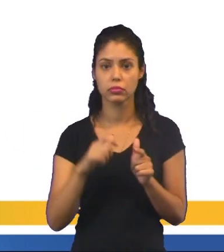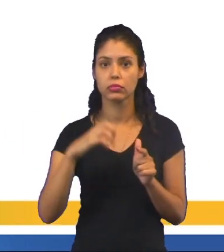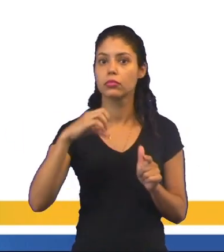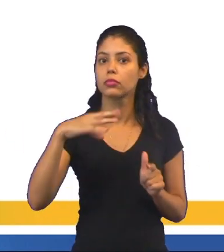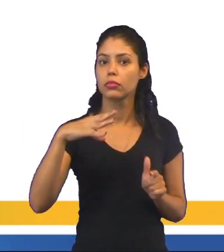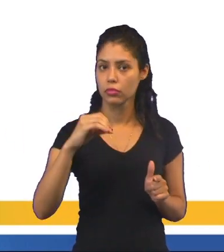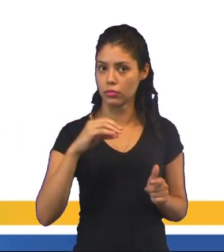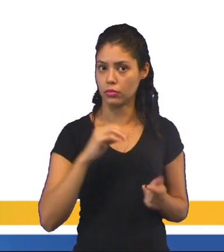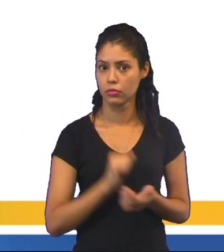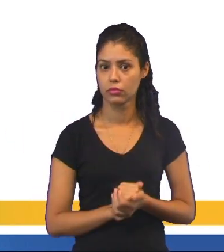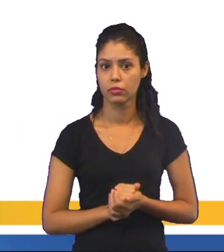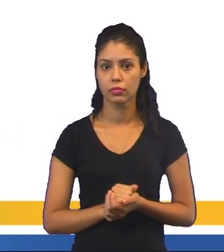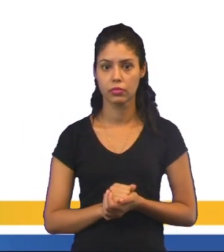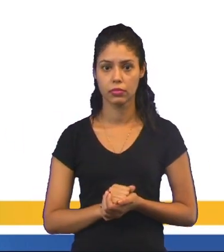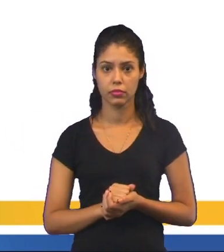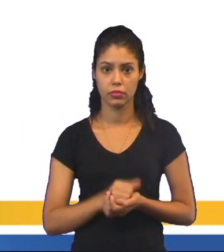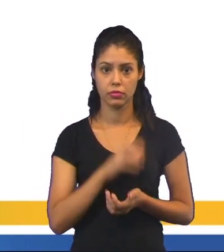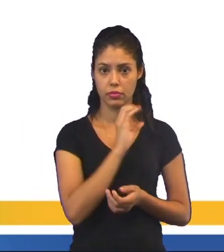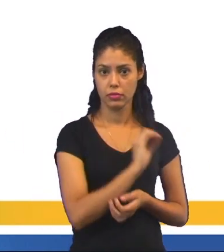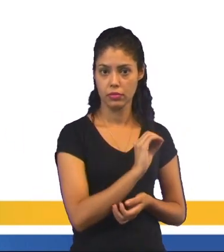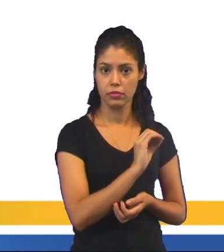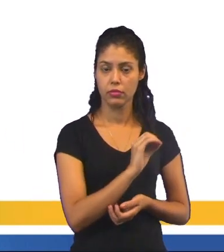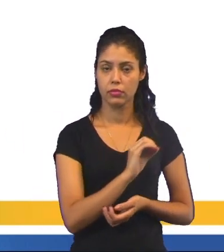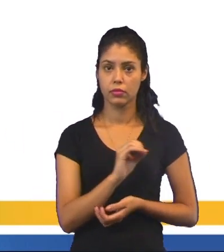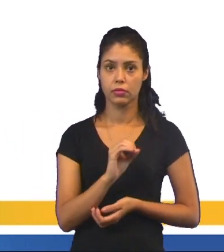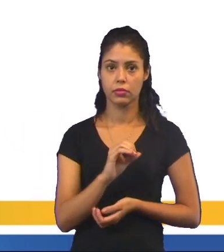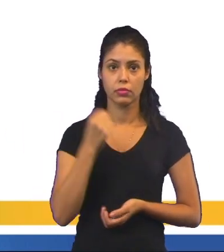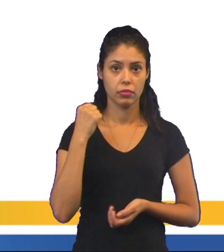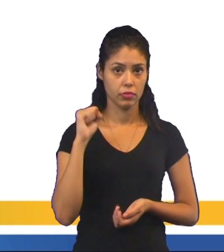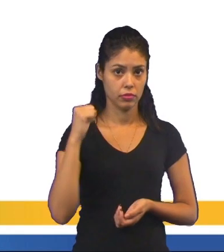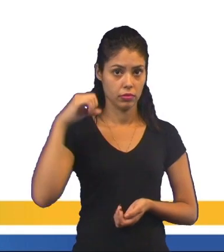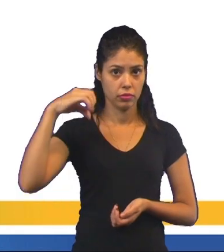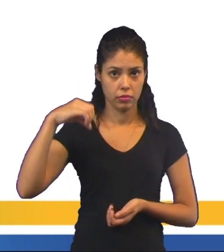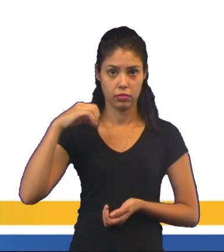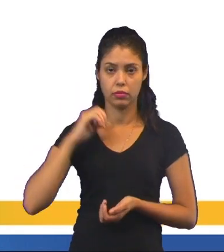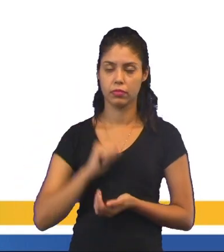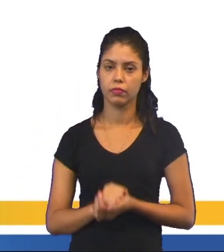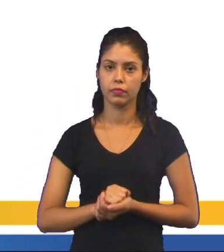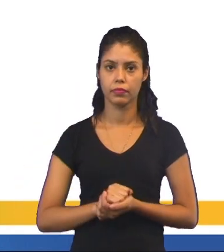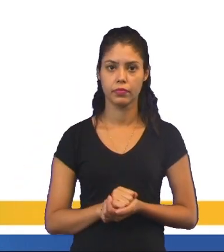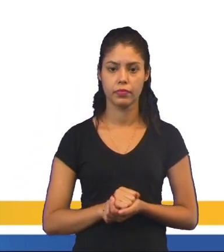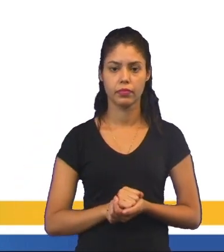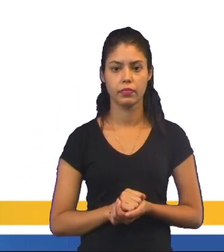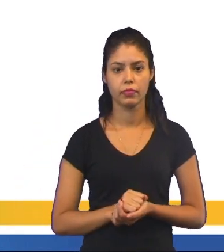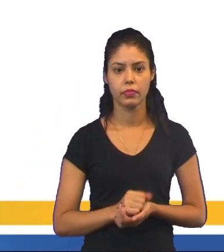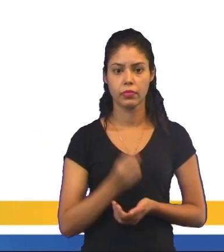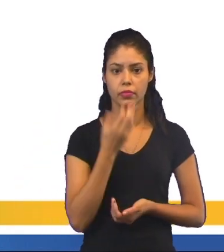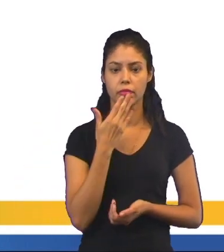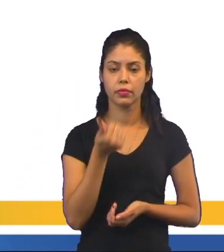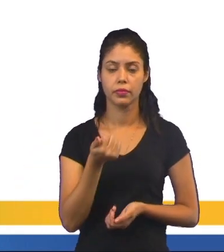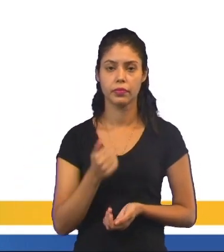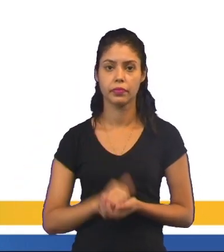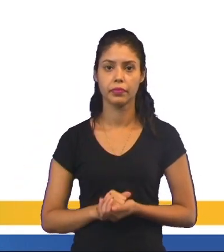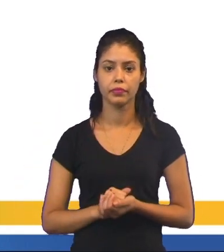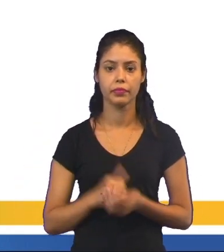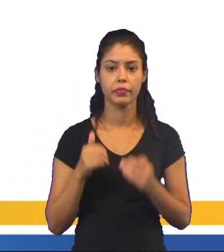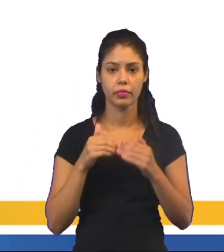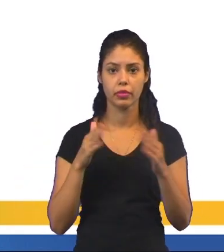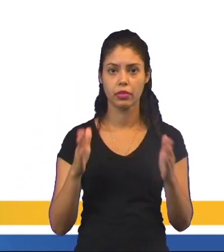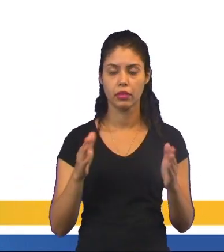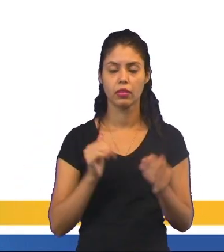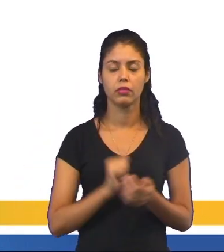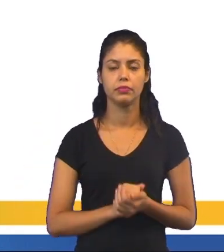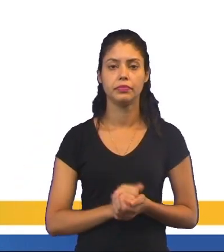que 90 eu poderia Abrir de 0 a 89° Tudo bem então